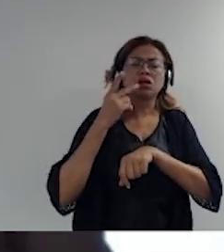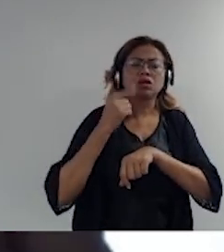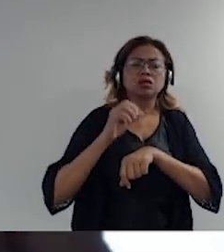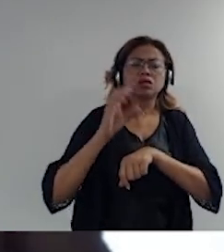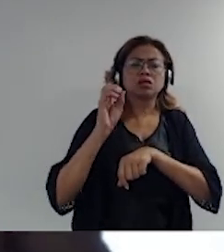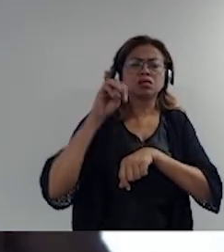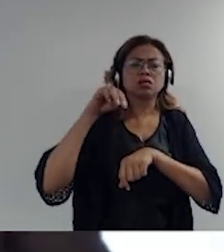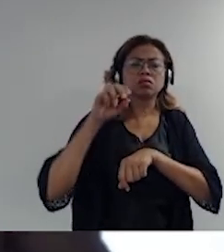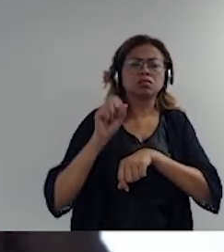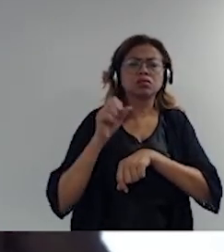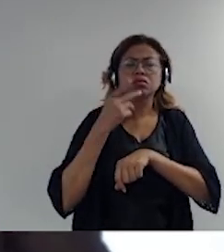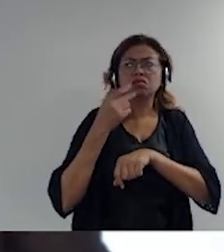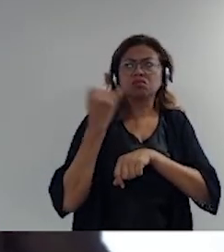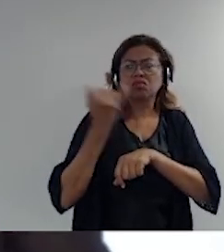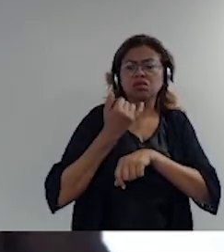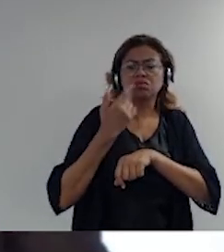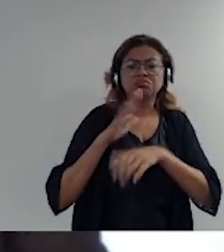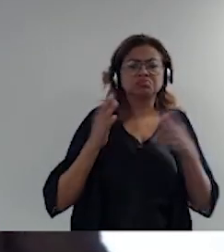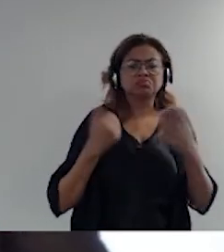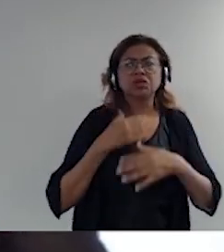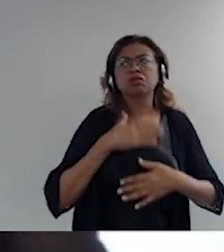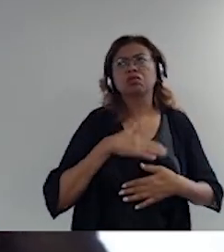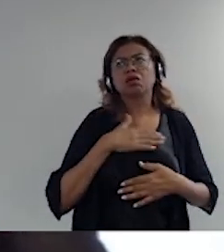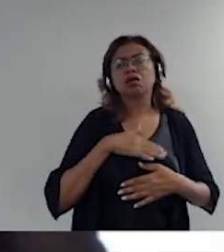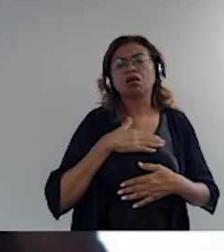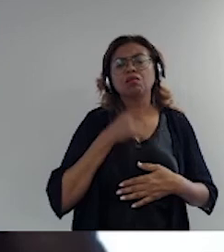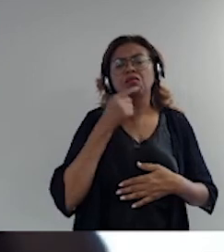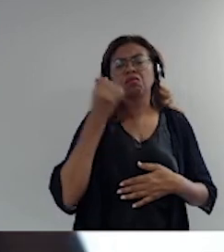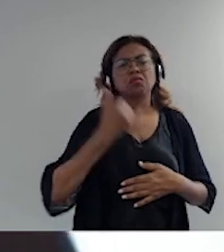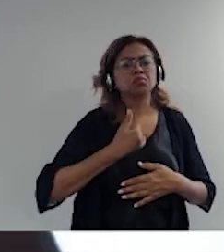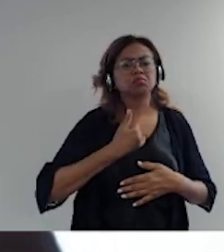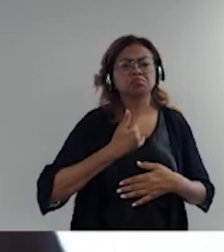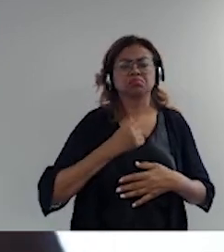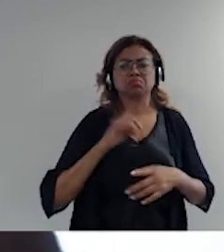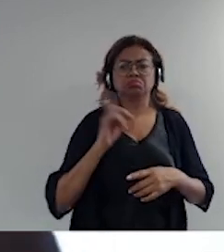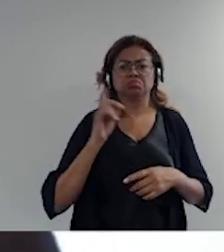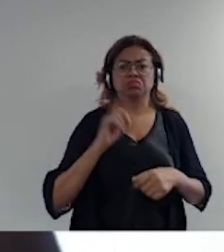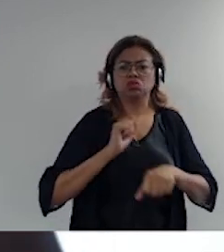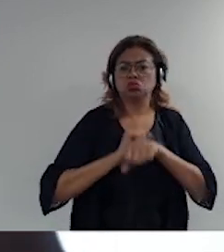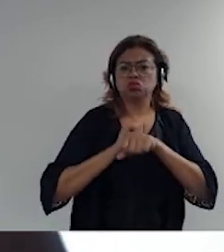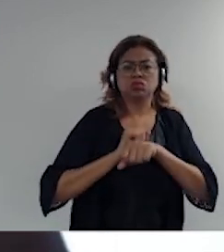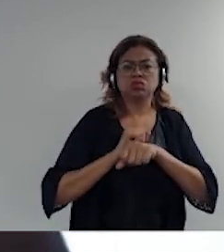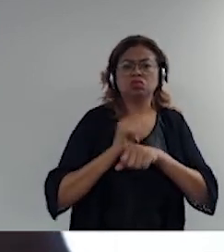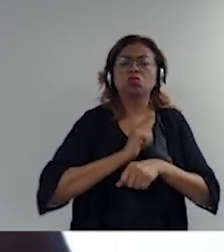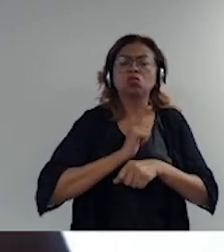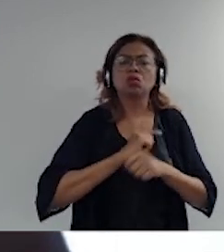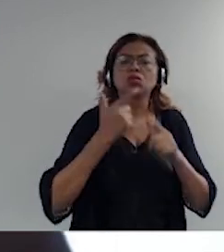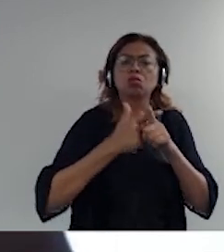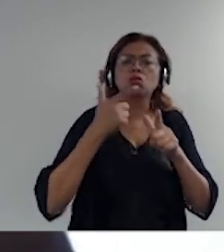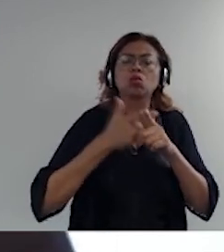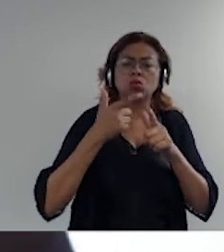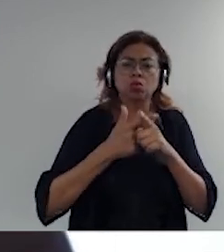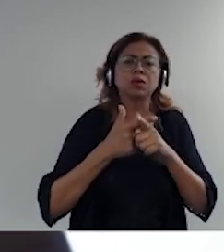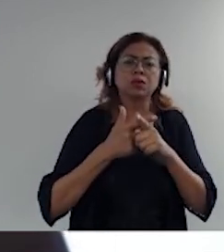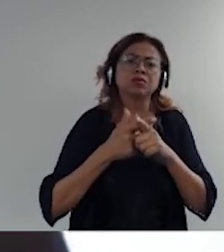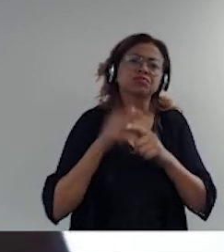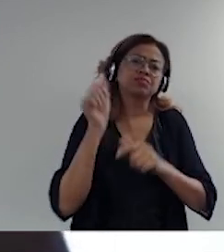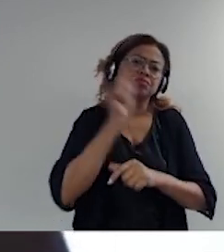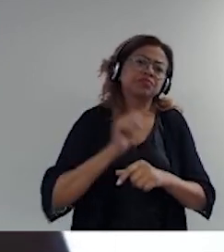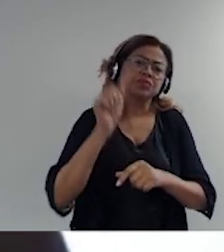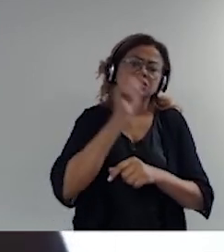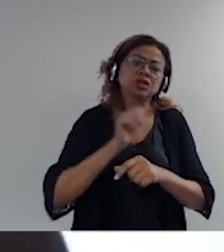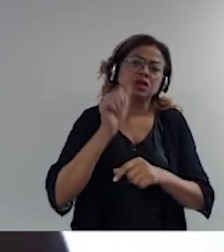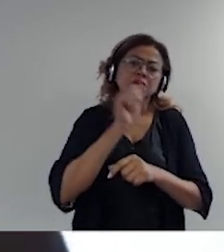ele, muito tranquilo, ele me disse que não esperava ter problemas com as assembleias anuais, né, que aqui a gente chama